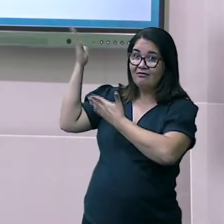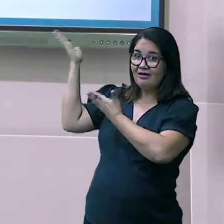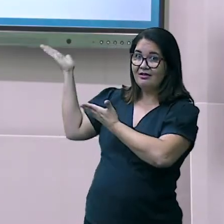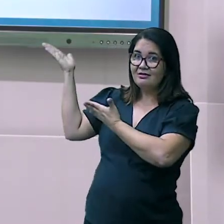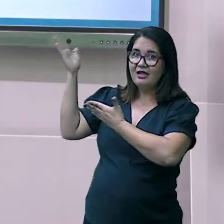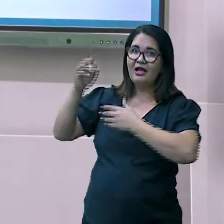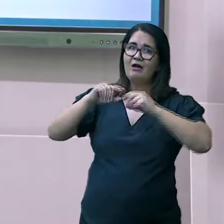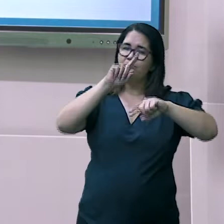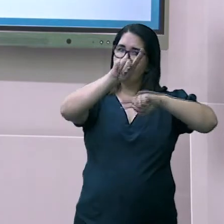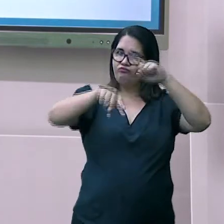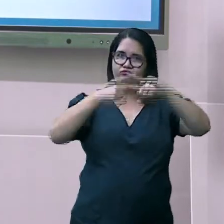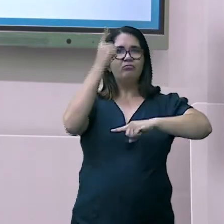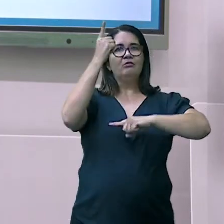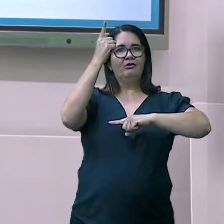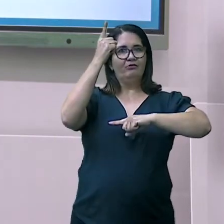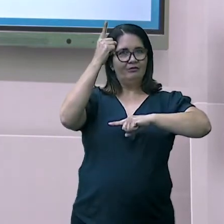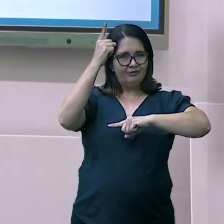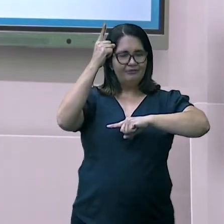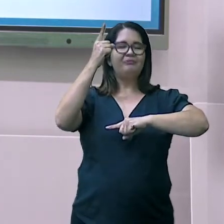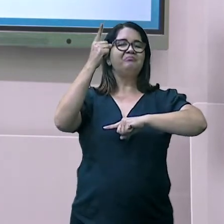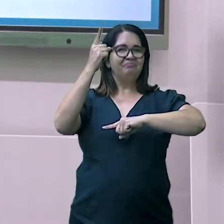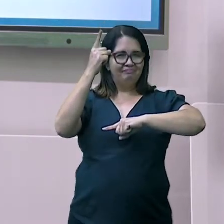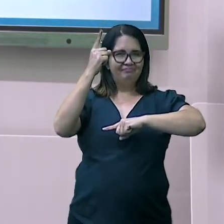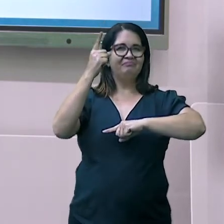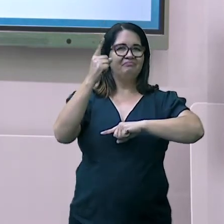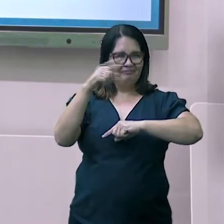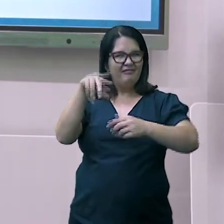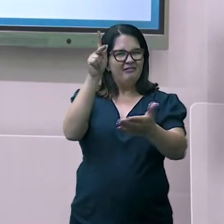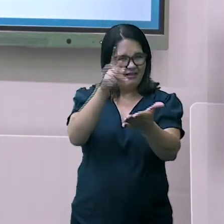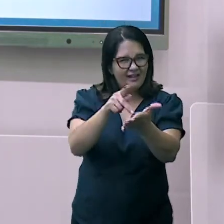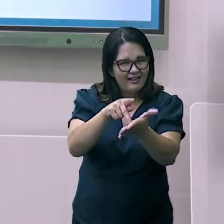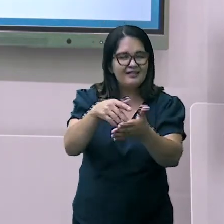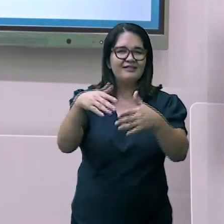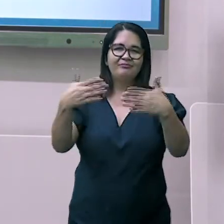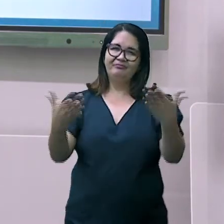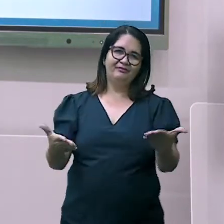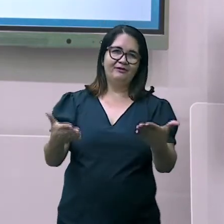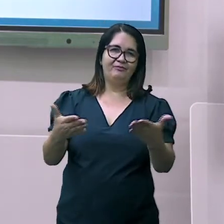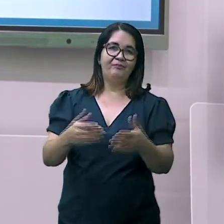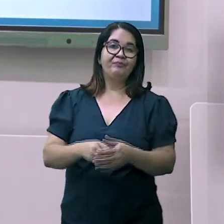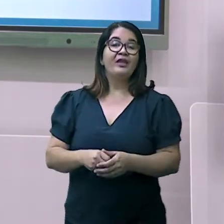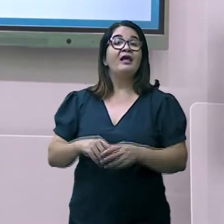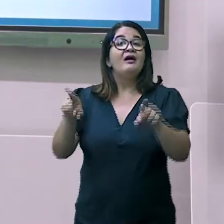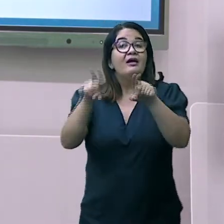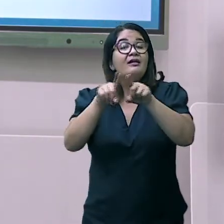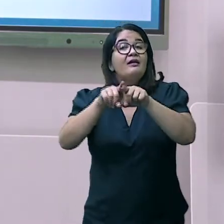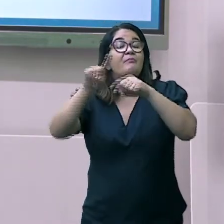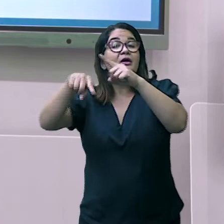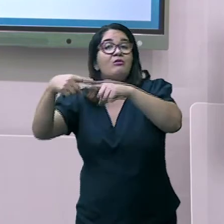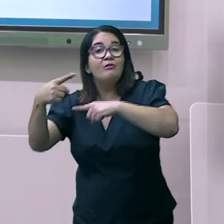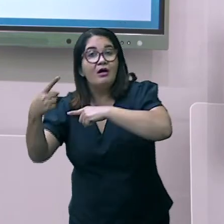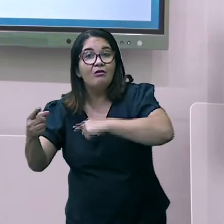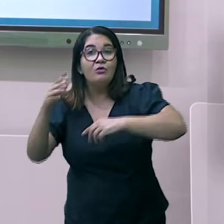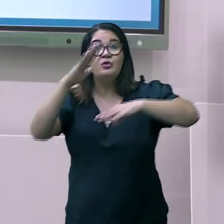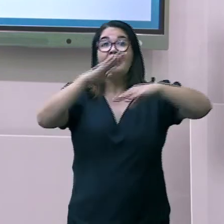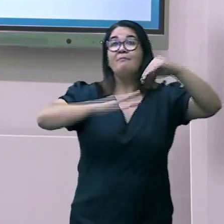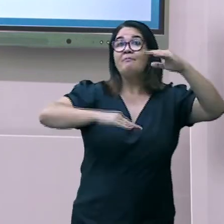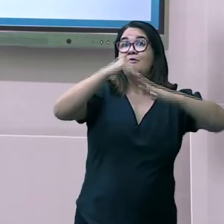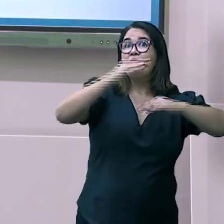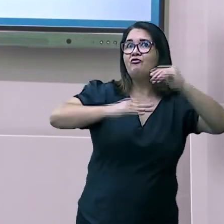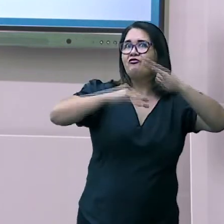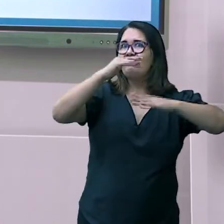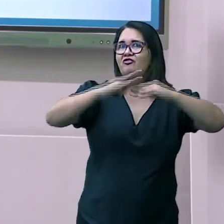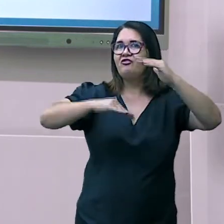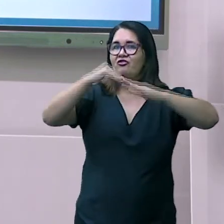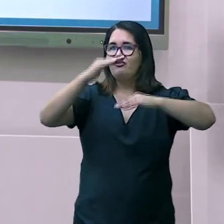mesmo? Ainda falando sobre as profissões que cresceram na pandemia, eu não podia deixar